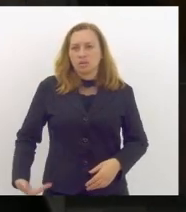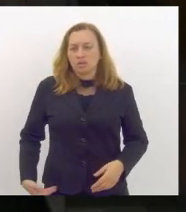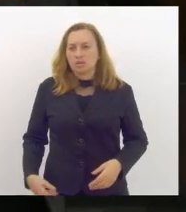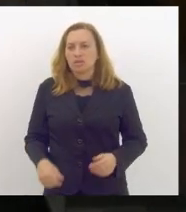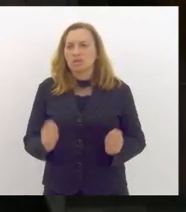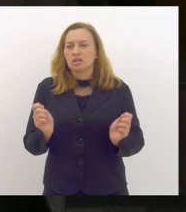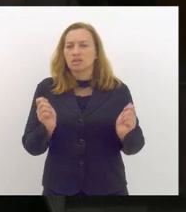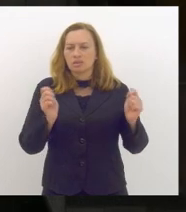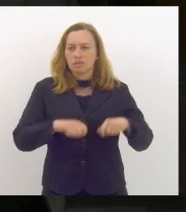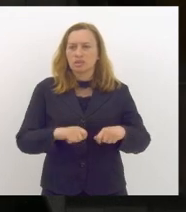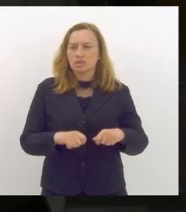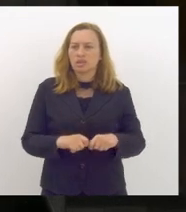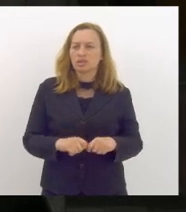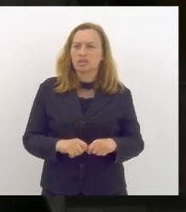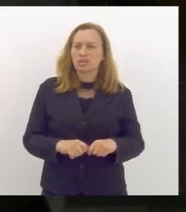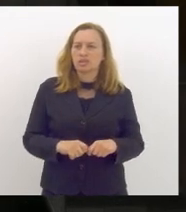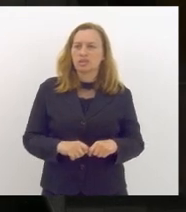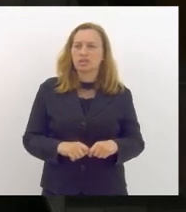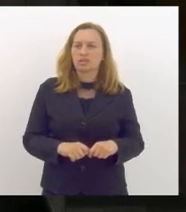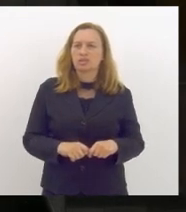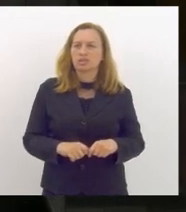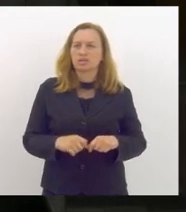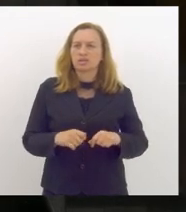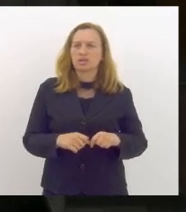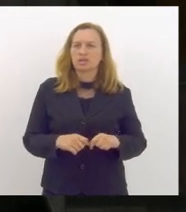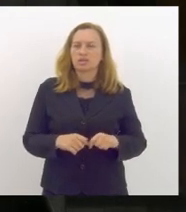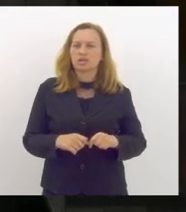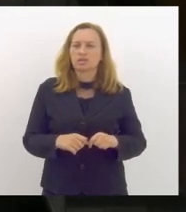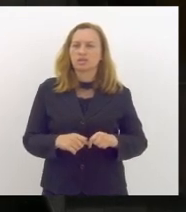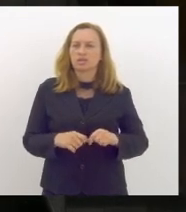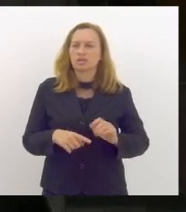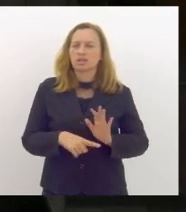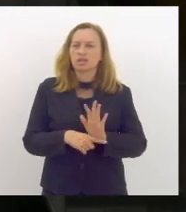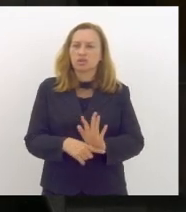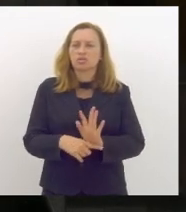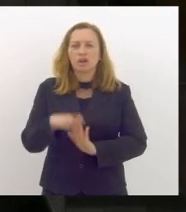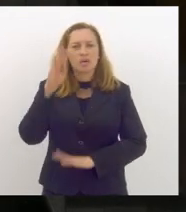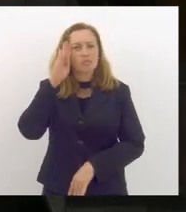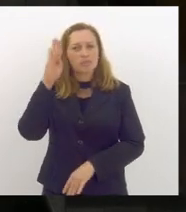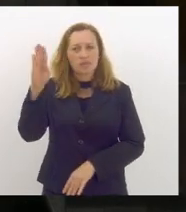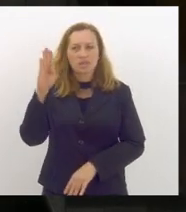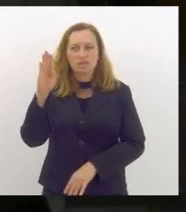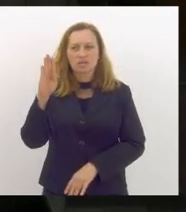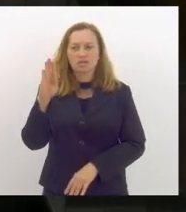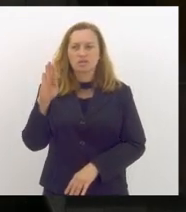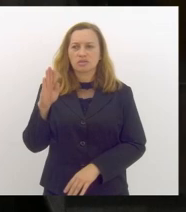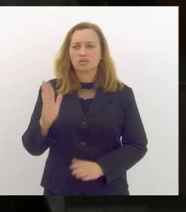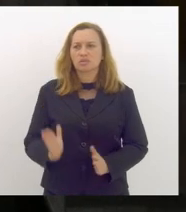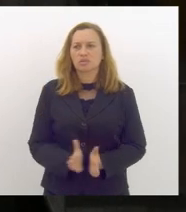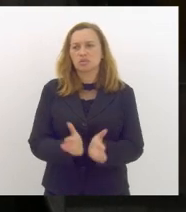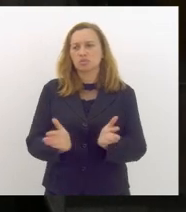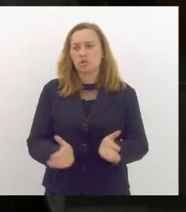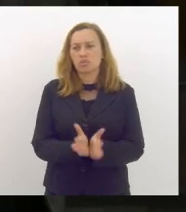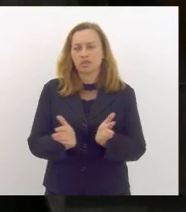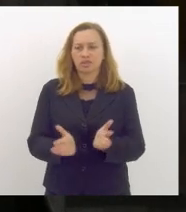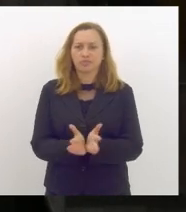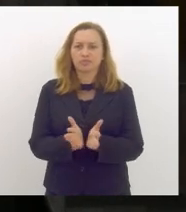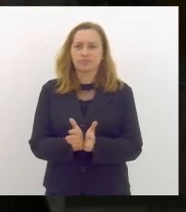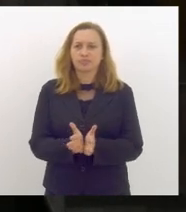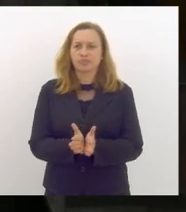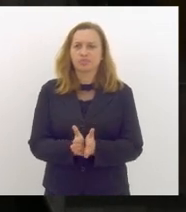capaz de atender e principalmente as classes menos favorecidas